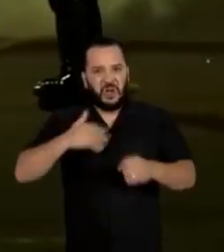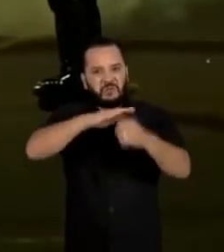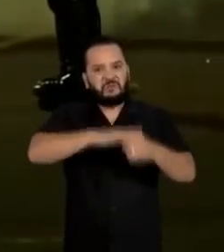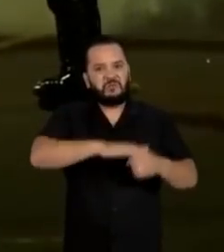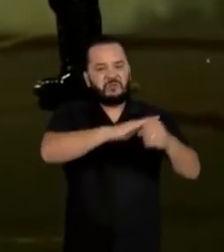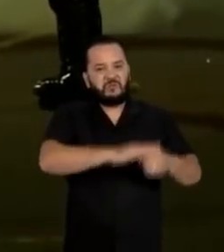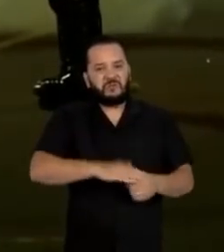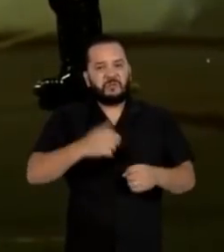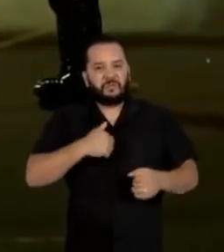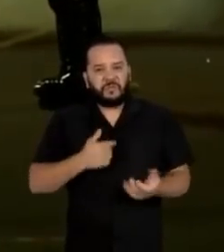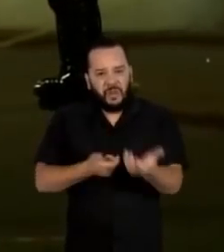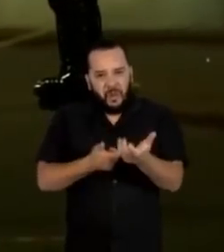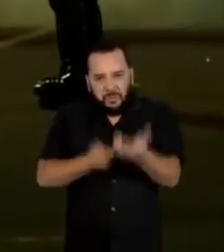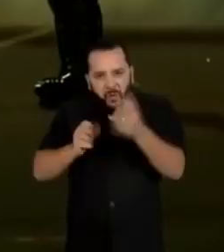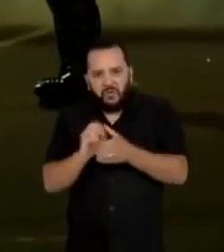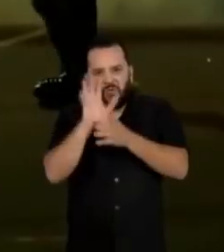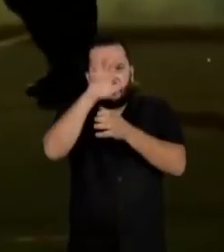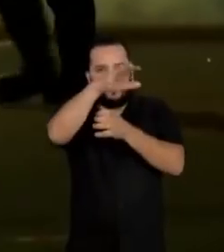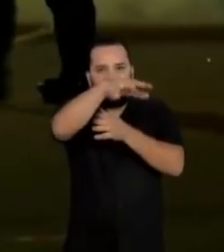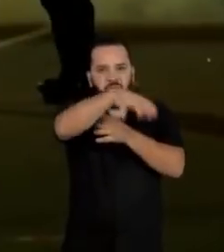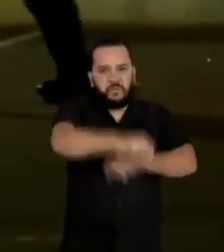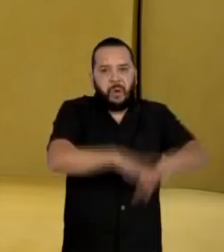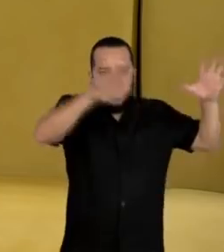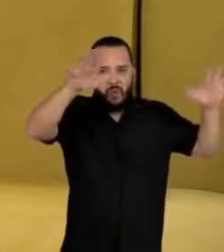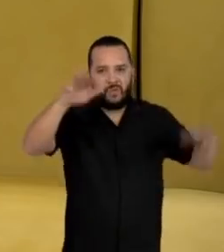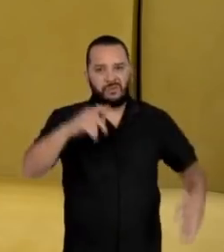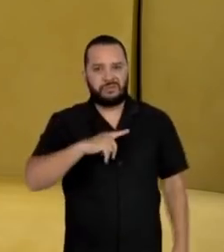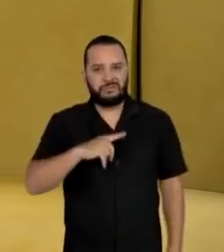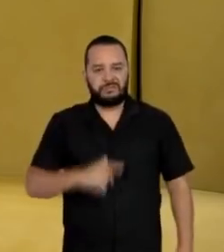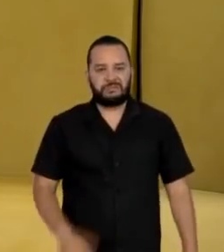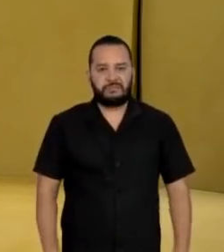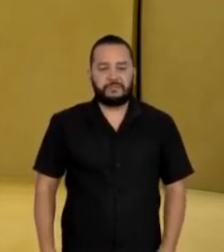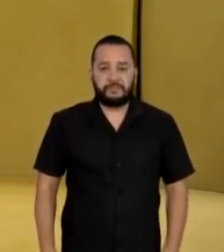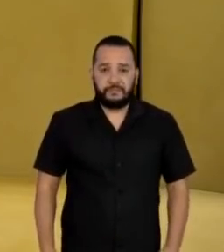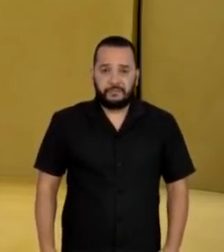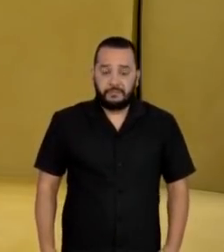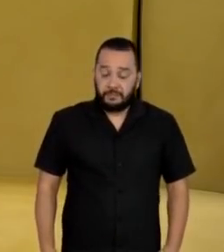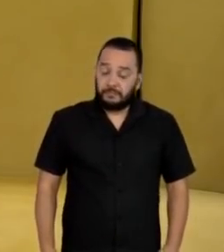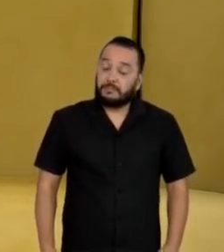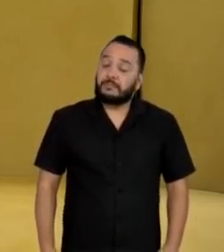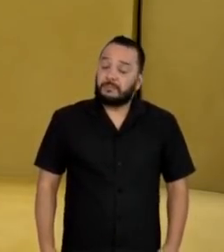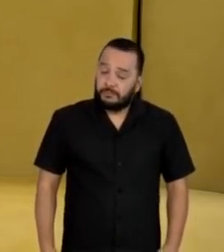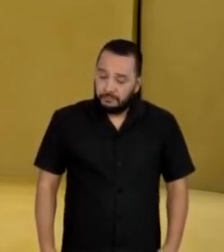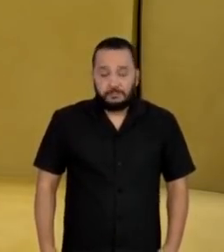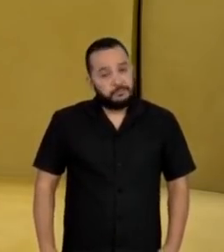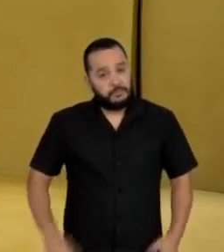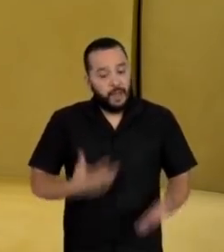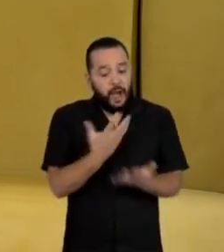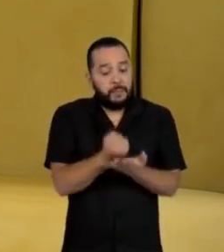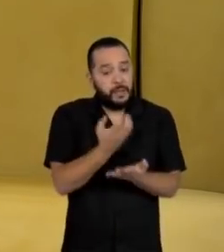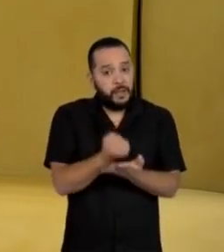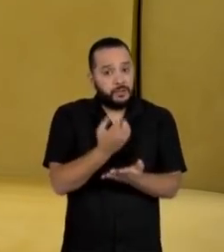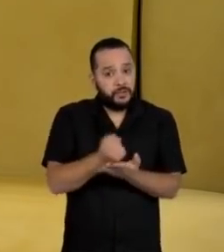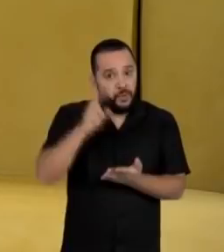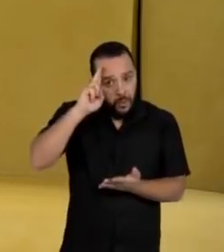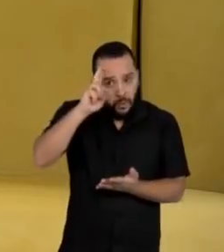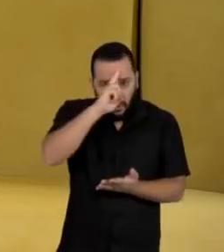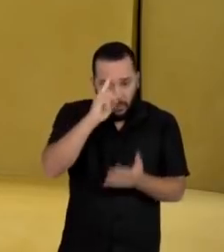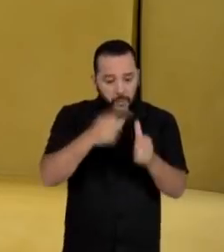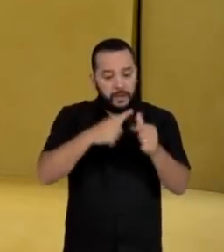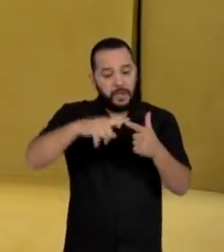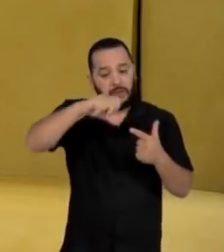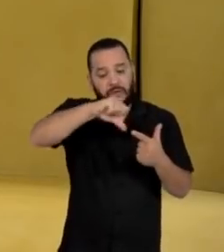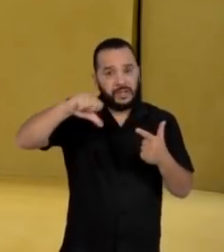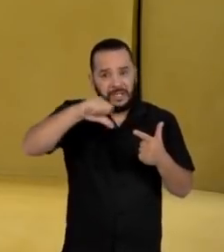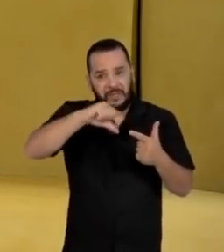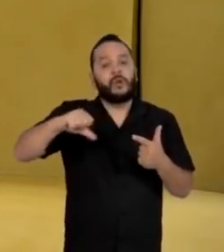bombas de efeito moral e gás lacrimogênio. A popularidade dos aplicativos de transporte tem reflexo